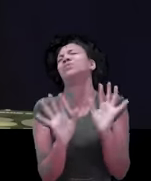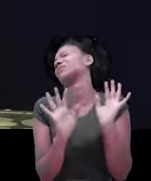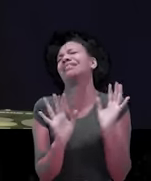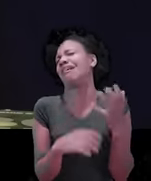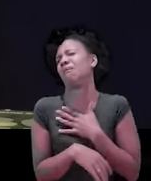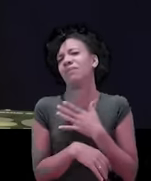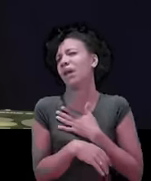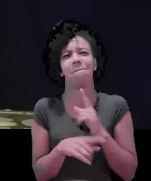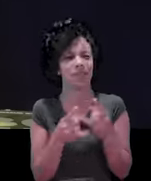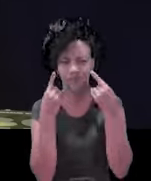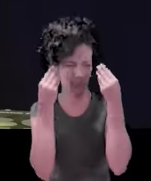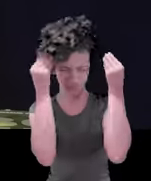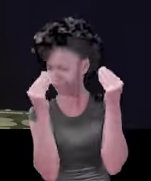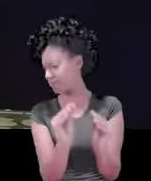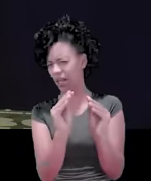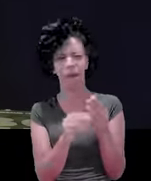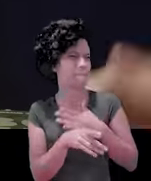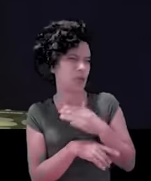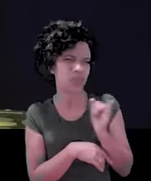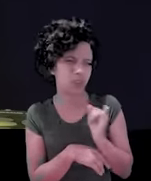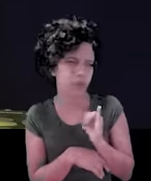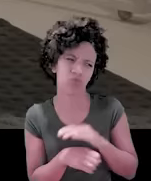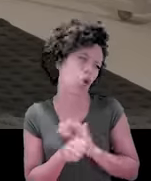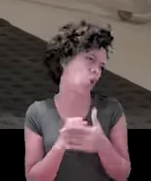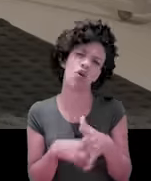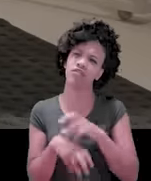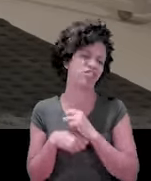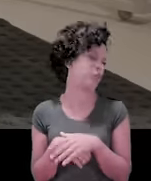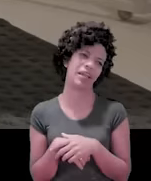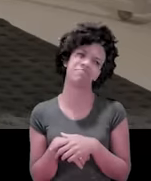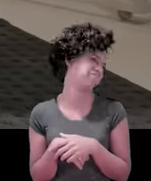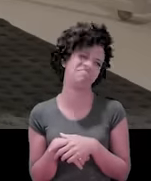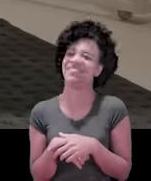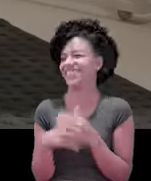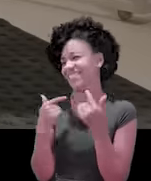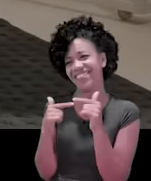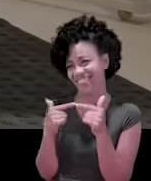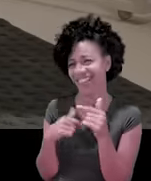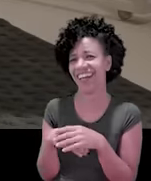comigo velho não vou eu não vou